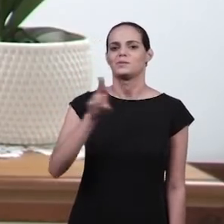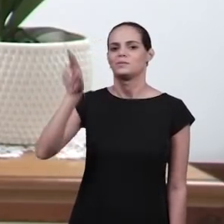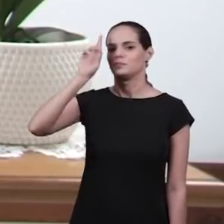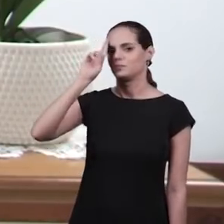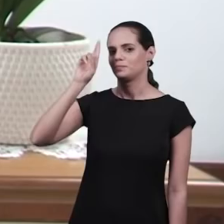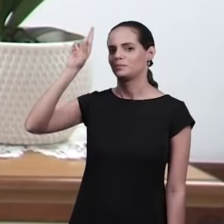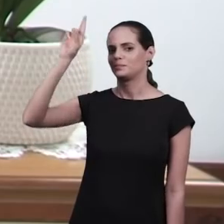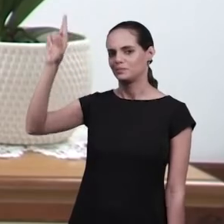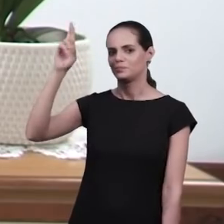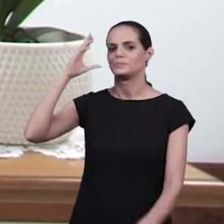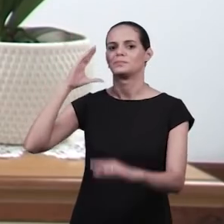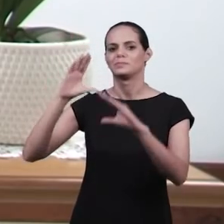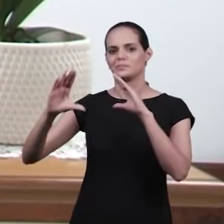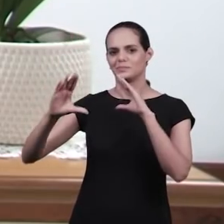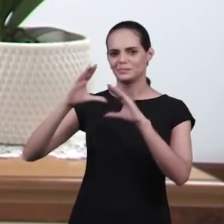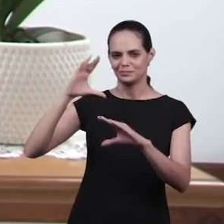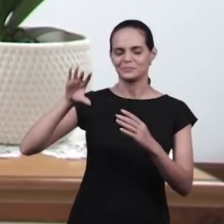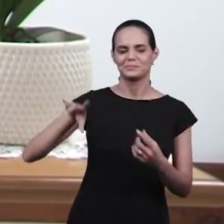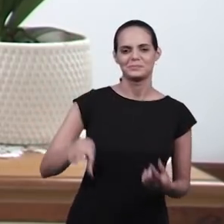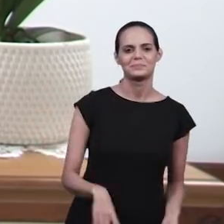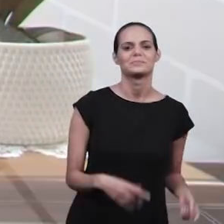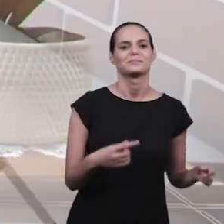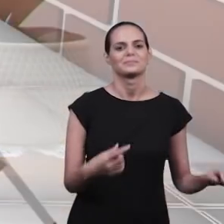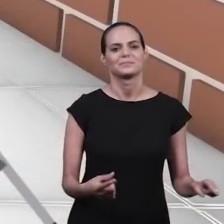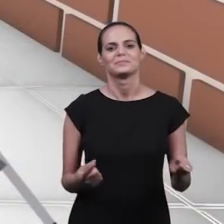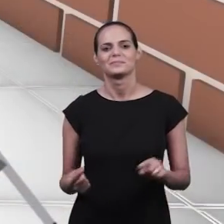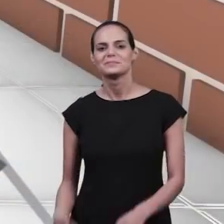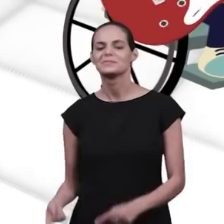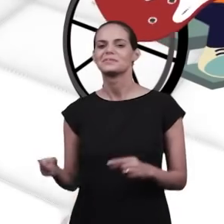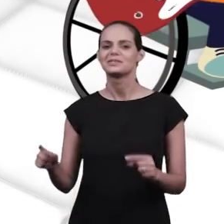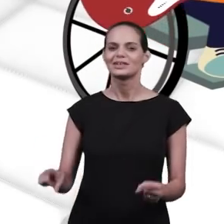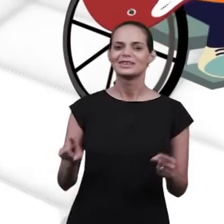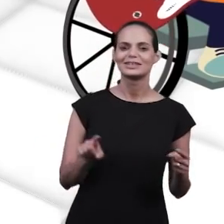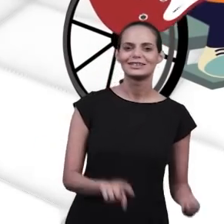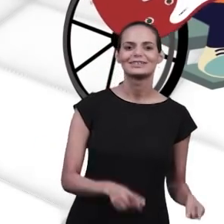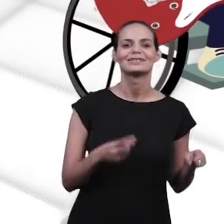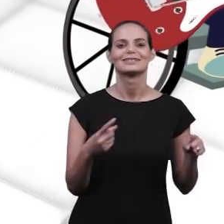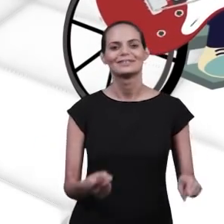vamos adorar ao nome do Senhor. Vamos cantar.